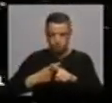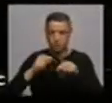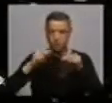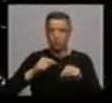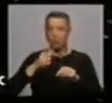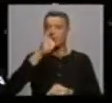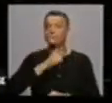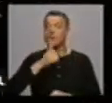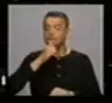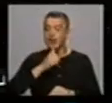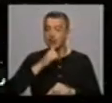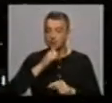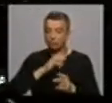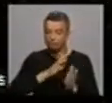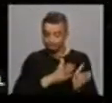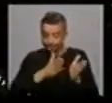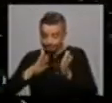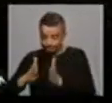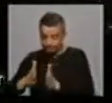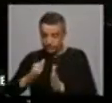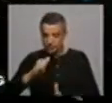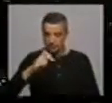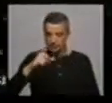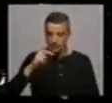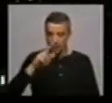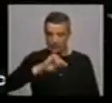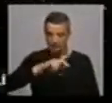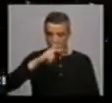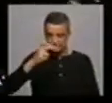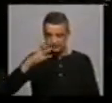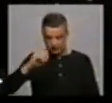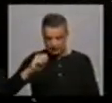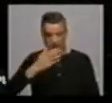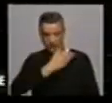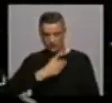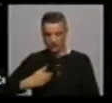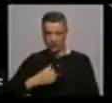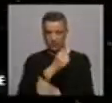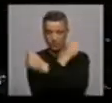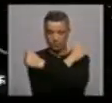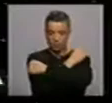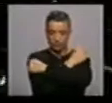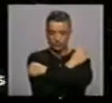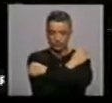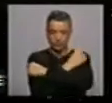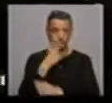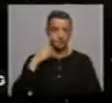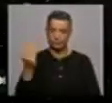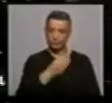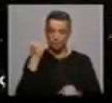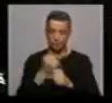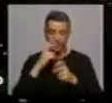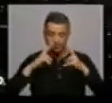redshift, o desvio para o vermelho, das galáxias mais antigas. E, portanto, um grande abraço para este fabuloso trabalho dos